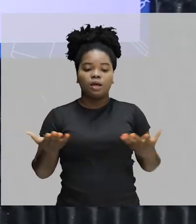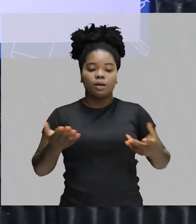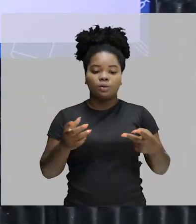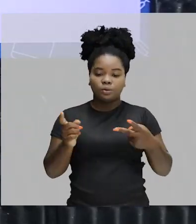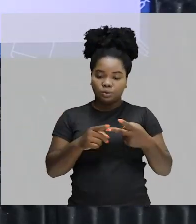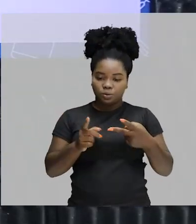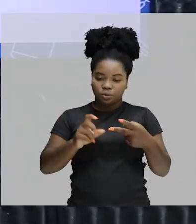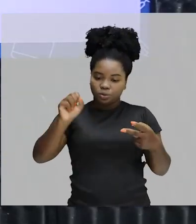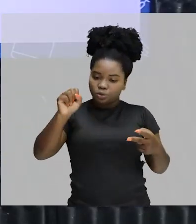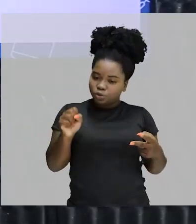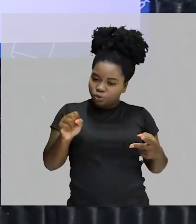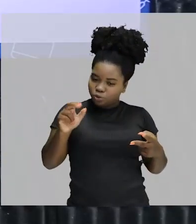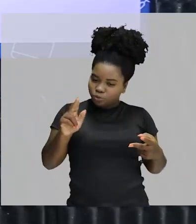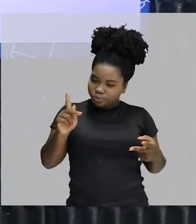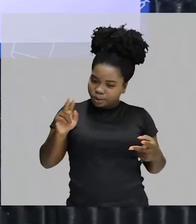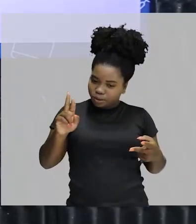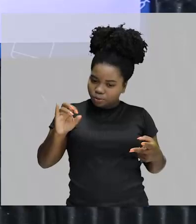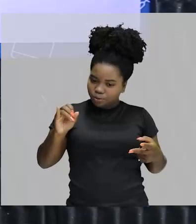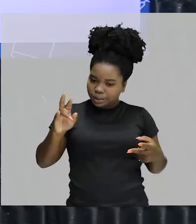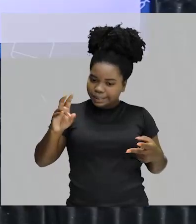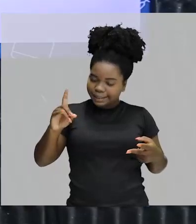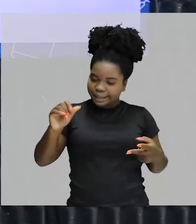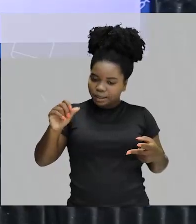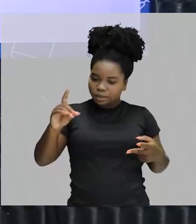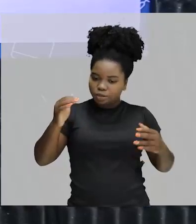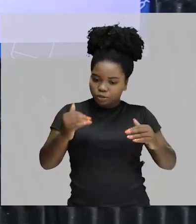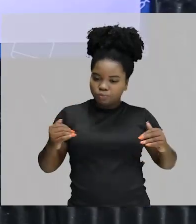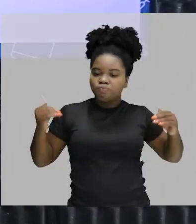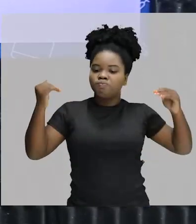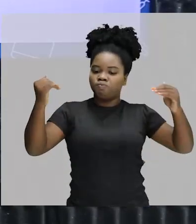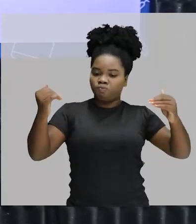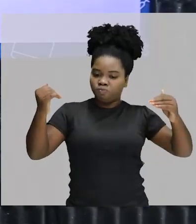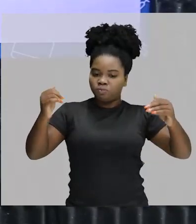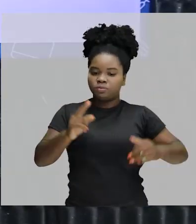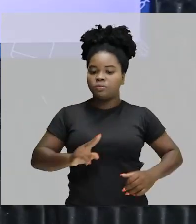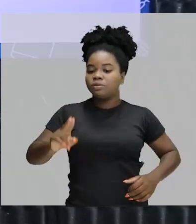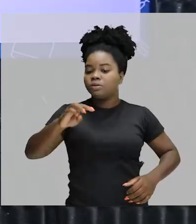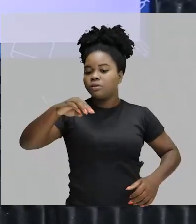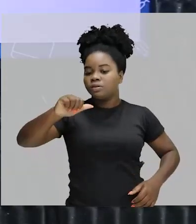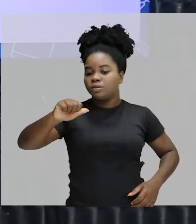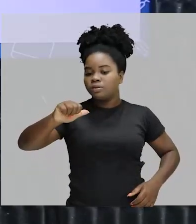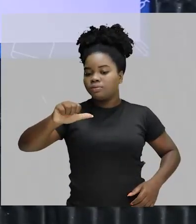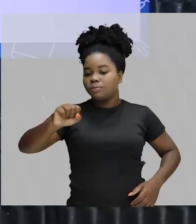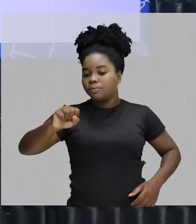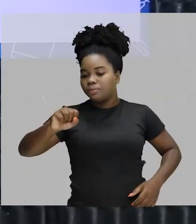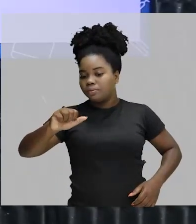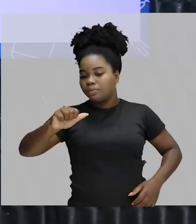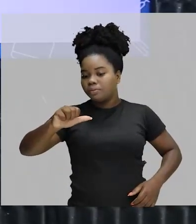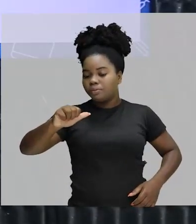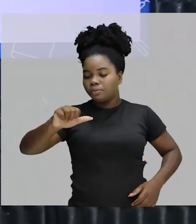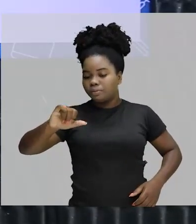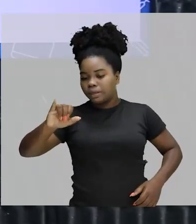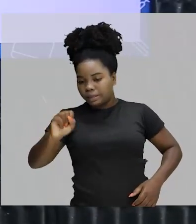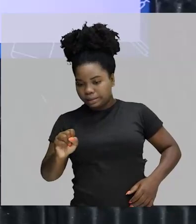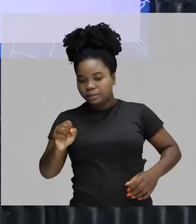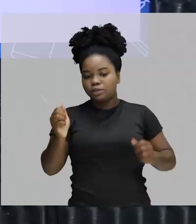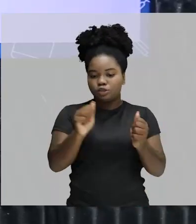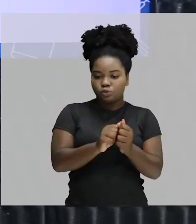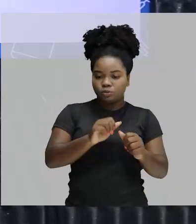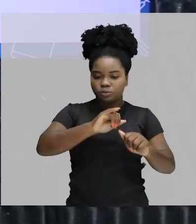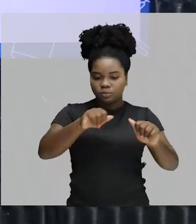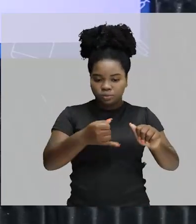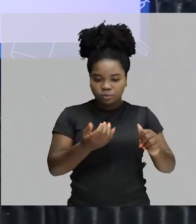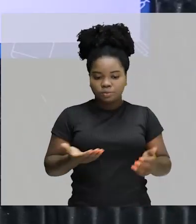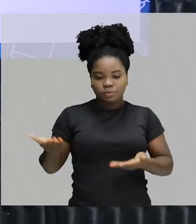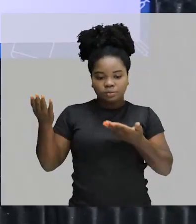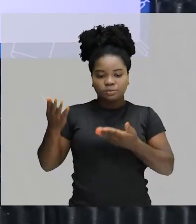de superioridade, né? A gente vai utilizar o mais, né? Junto com o adjetivo. Ela é a pessoa